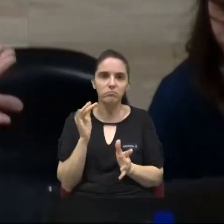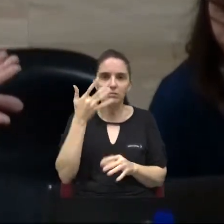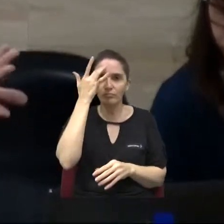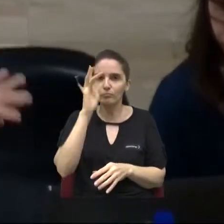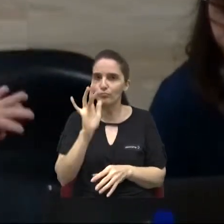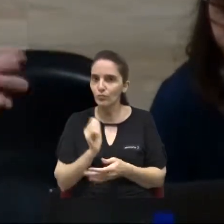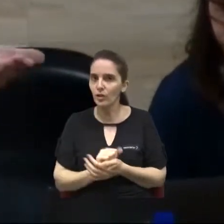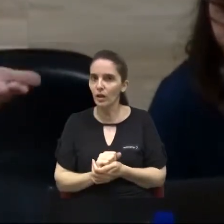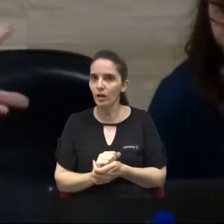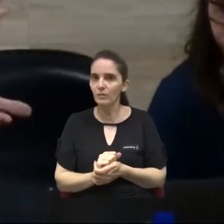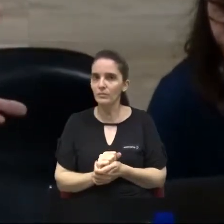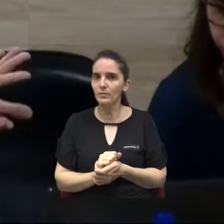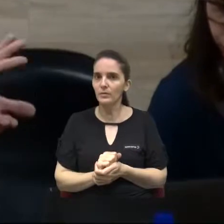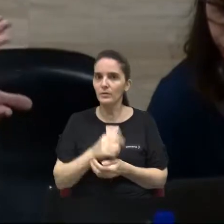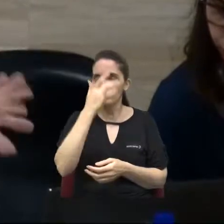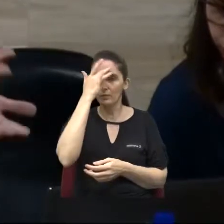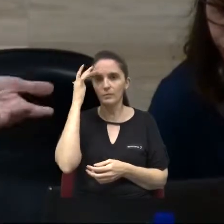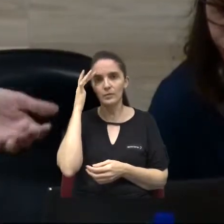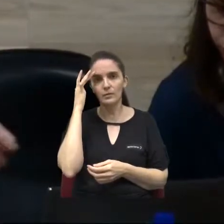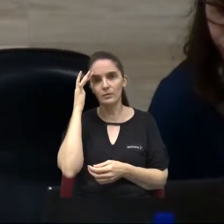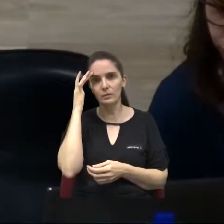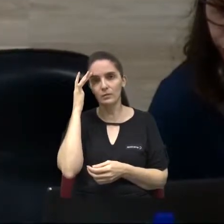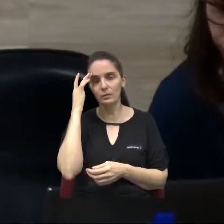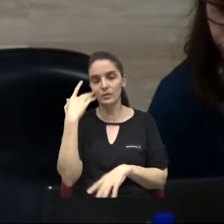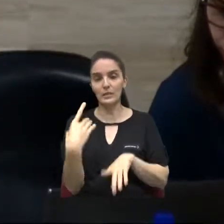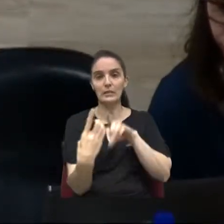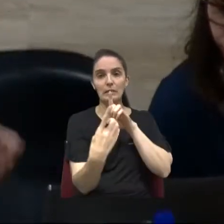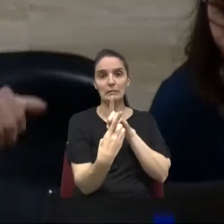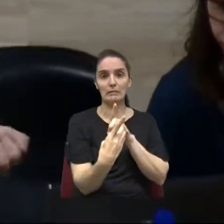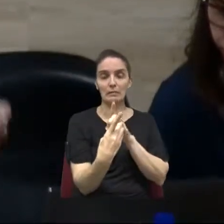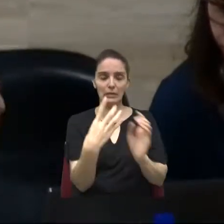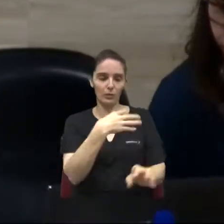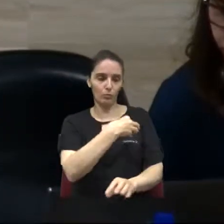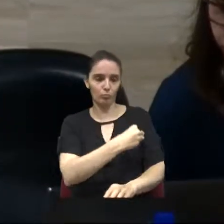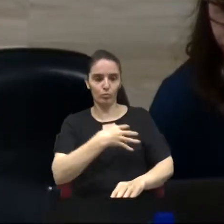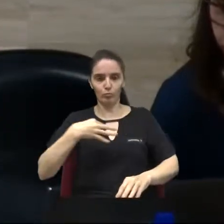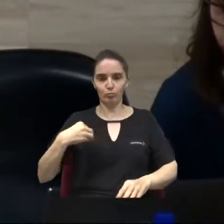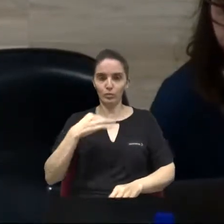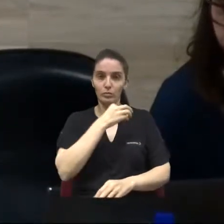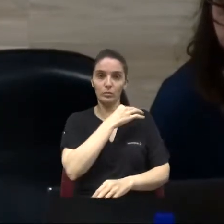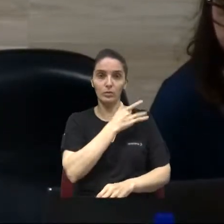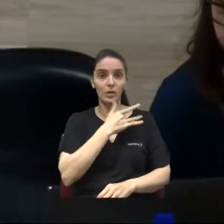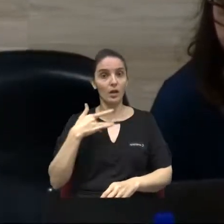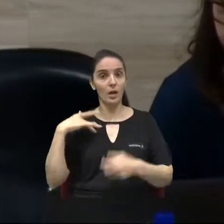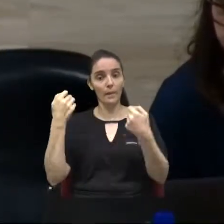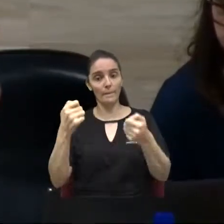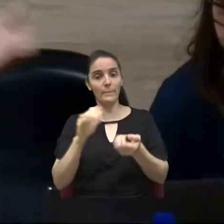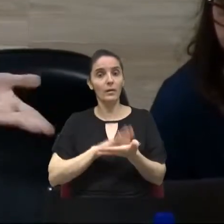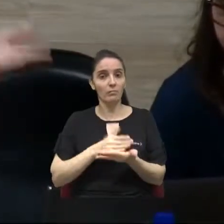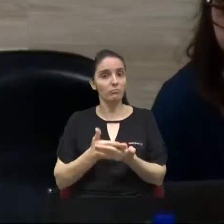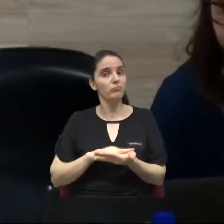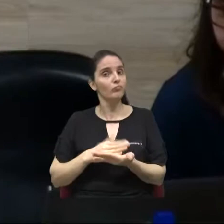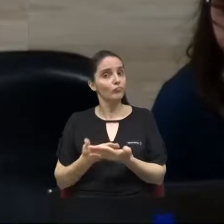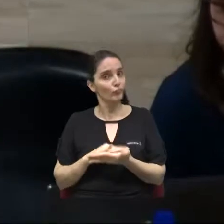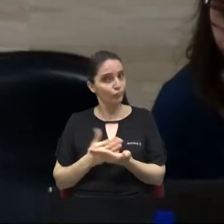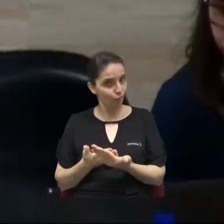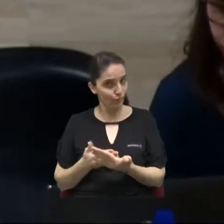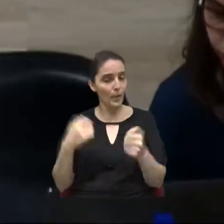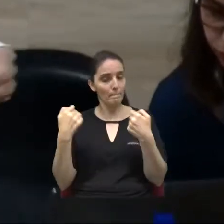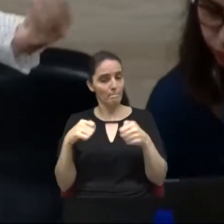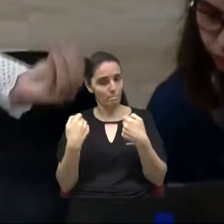de que as pessoas possam ser atendidas, por exemplo, na mamografia, com alguém que faça a interpretação. E assim